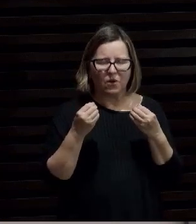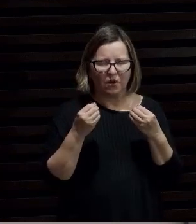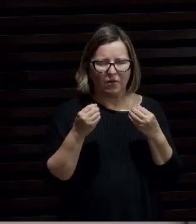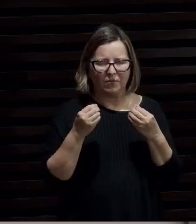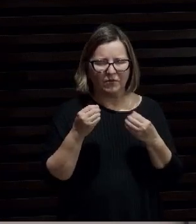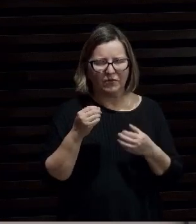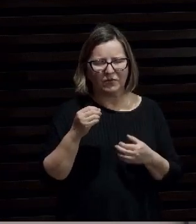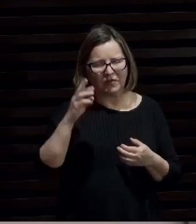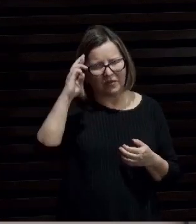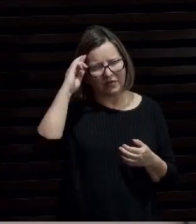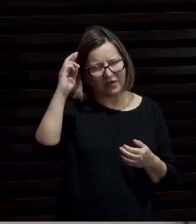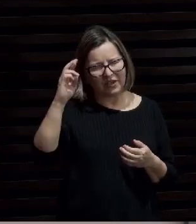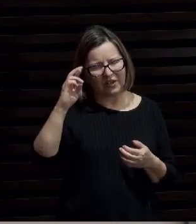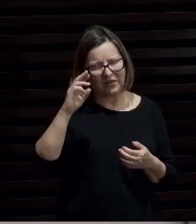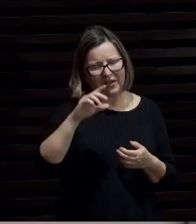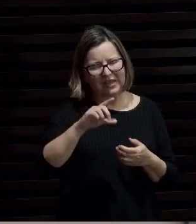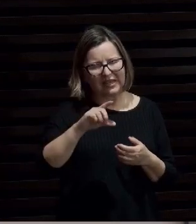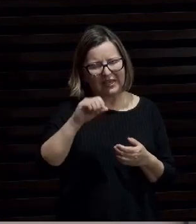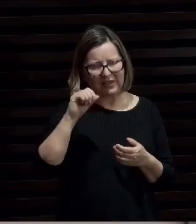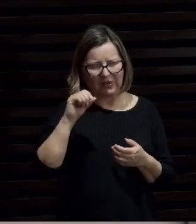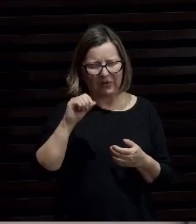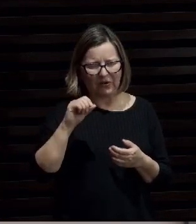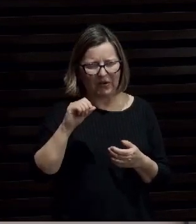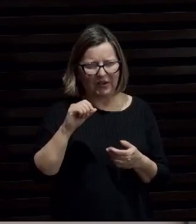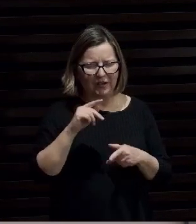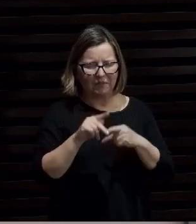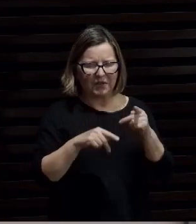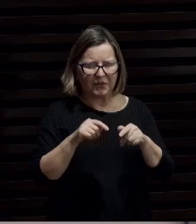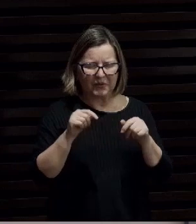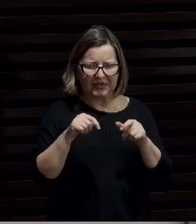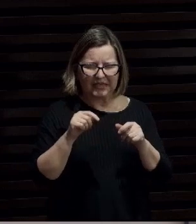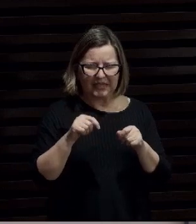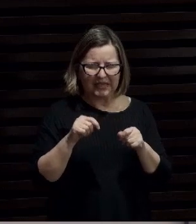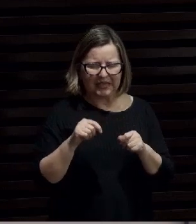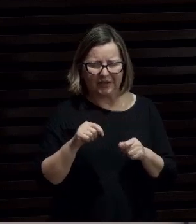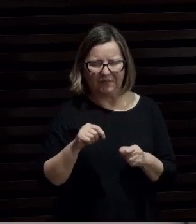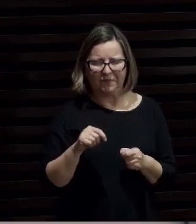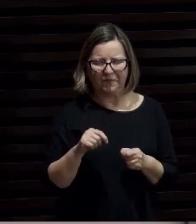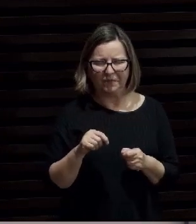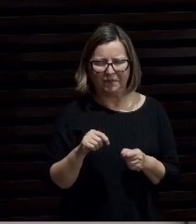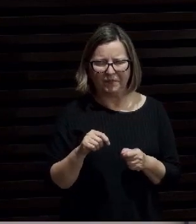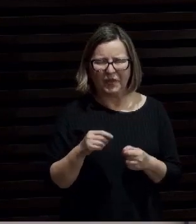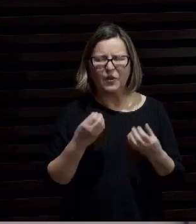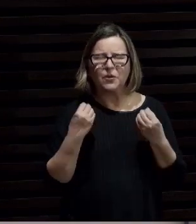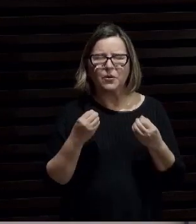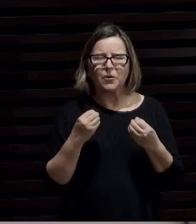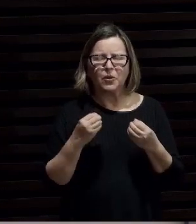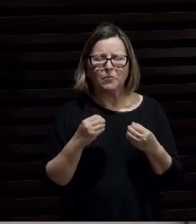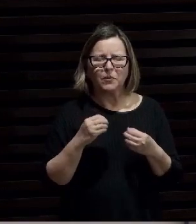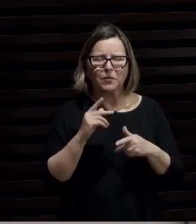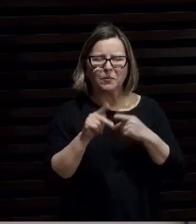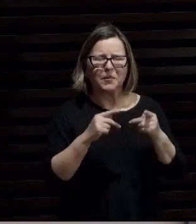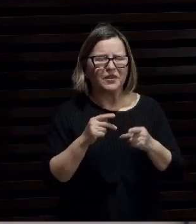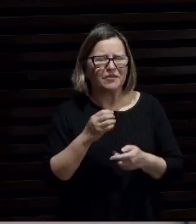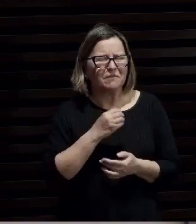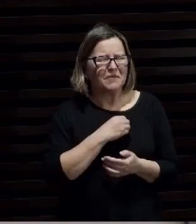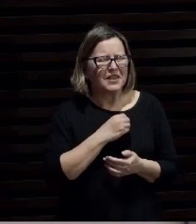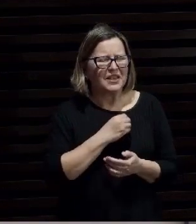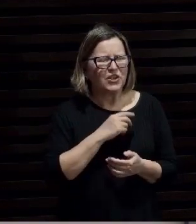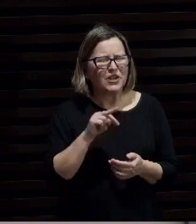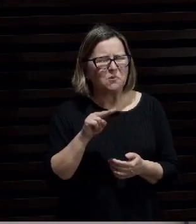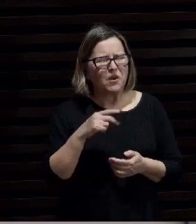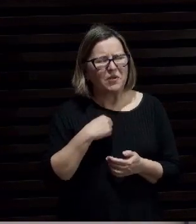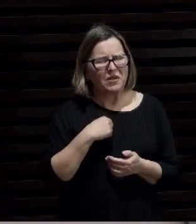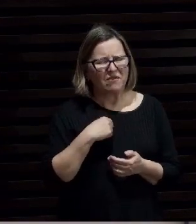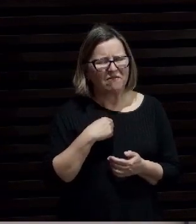no meio deste mundo que jaz no maligno? Como pode, Senhor, pessoas tão pecaminosas como eu, como todos que